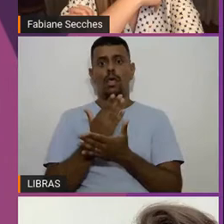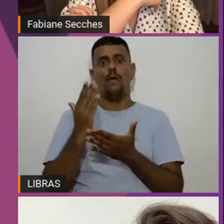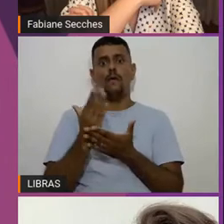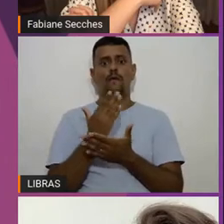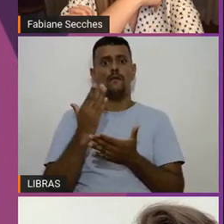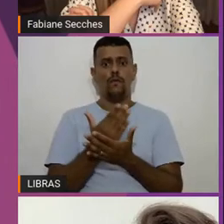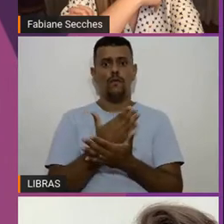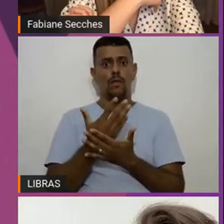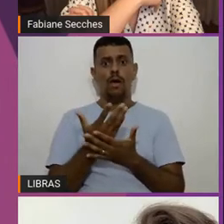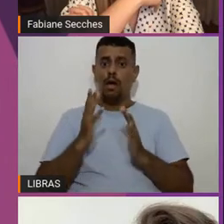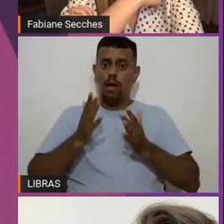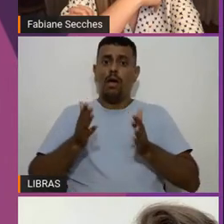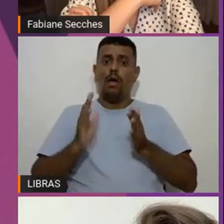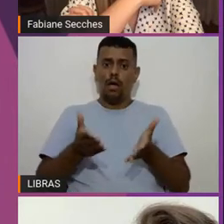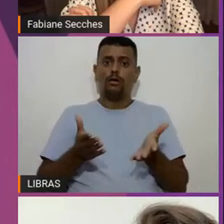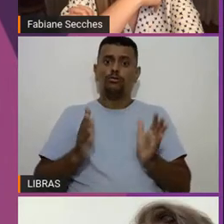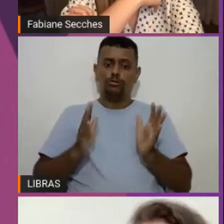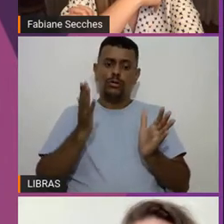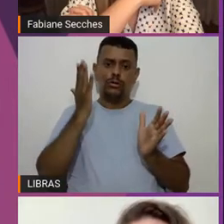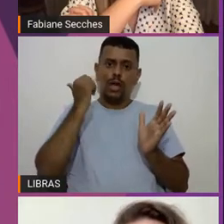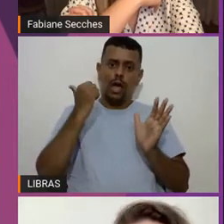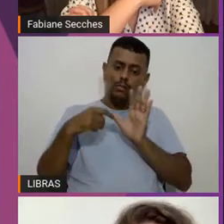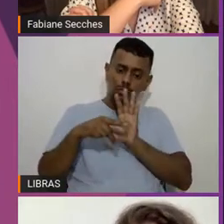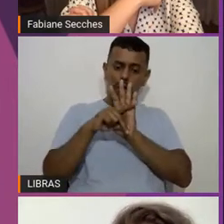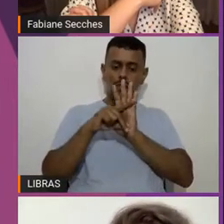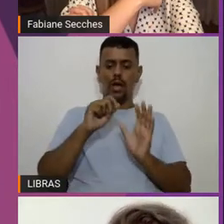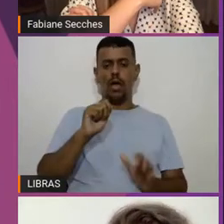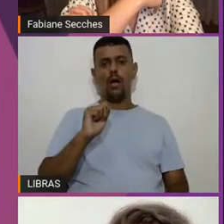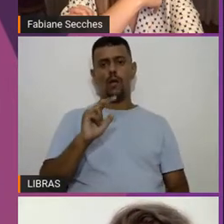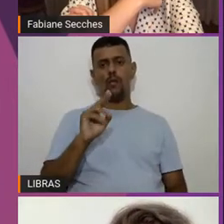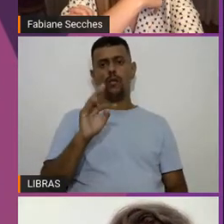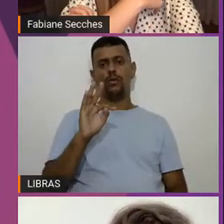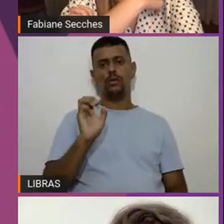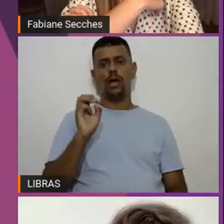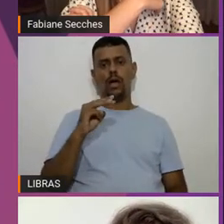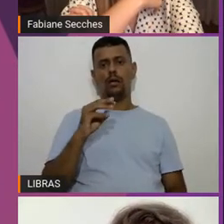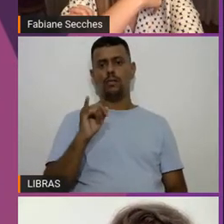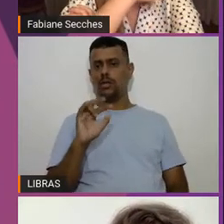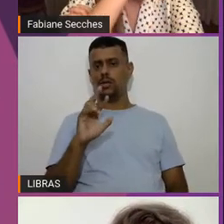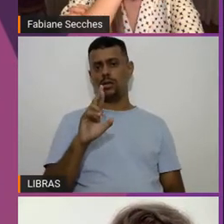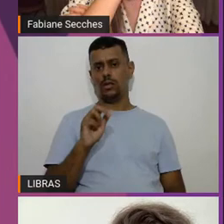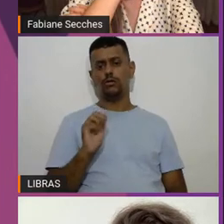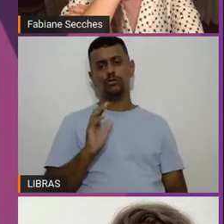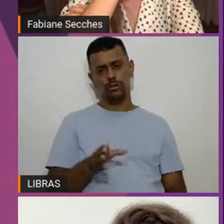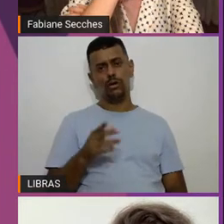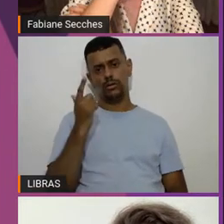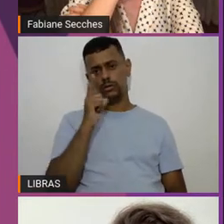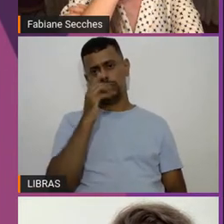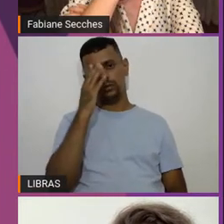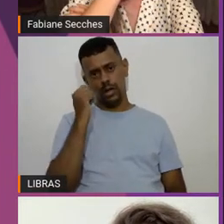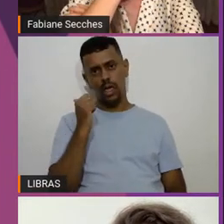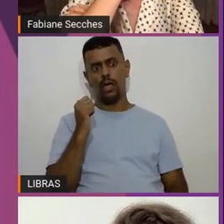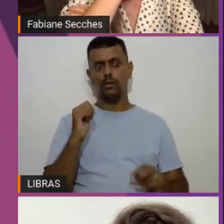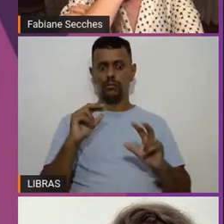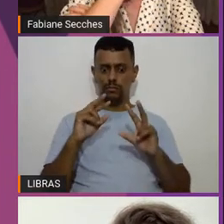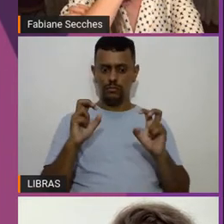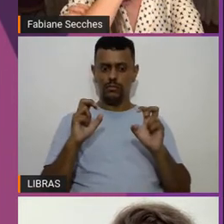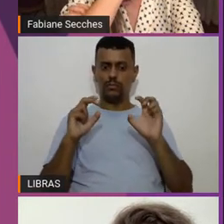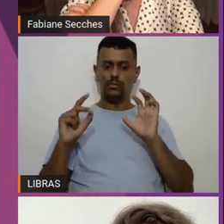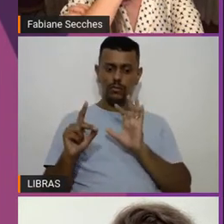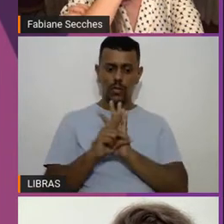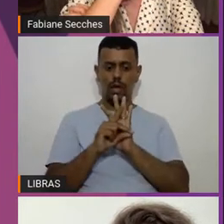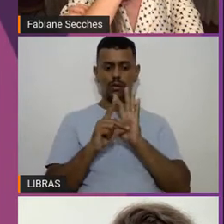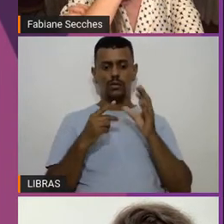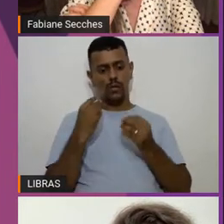também da parte de Altamira e eu amo cara parte da Maria Altamira ou